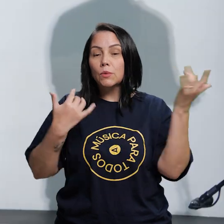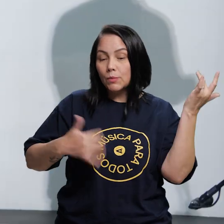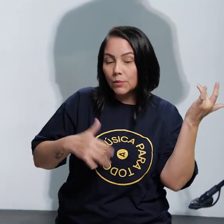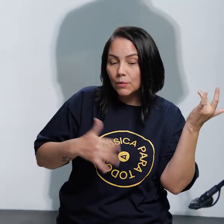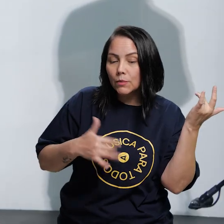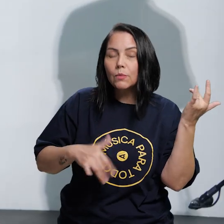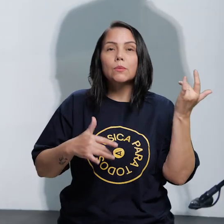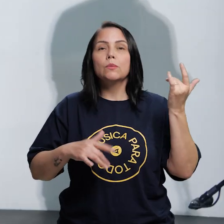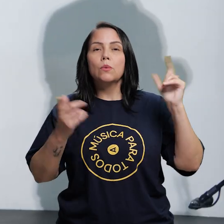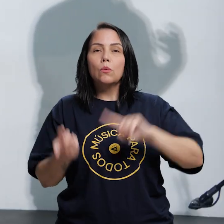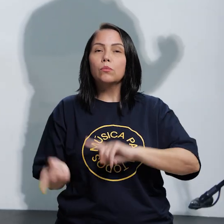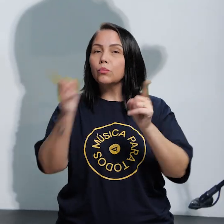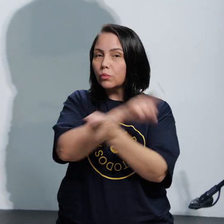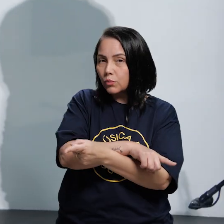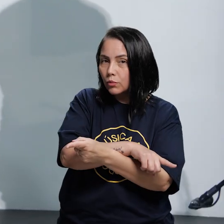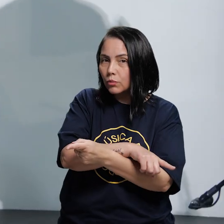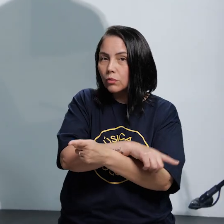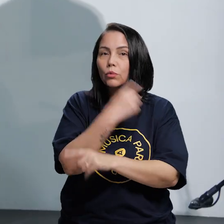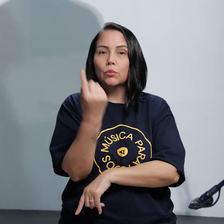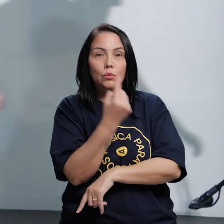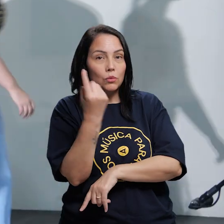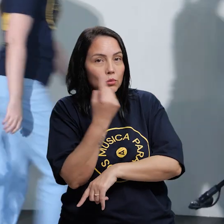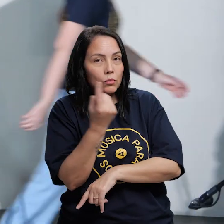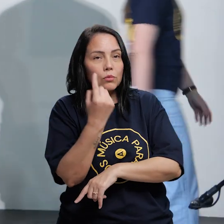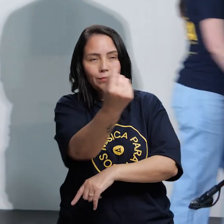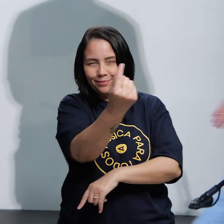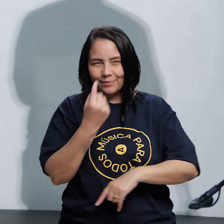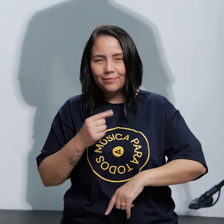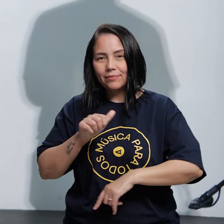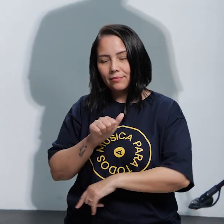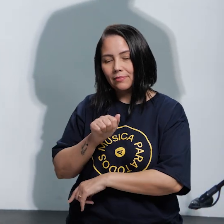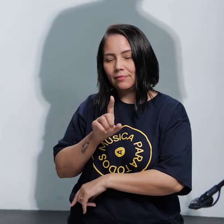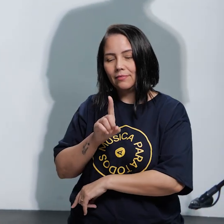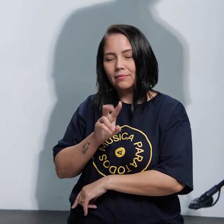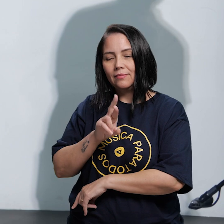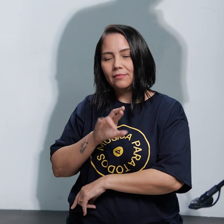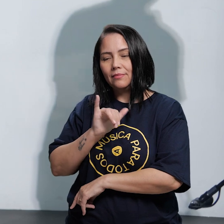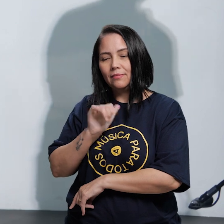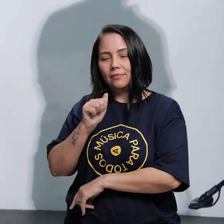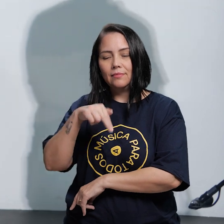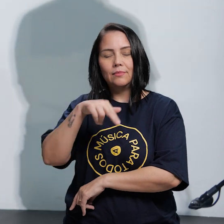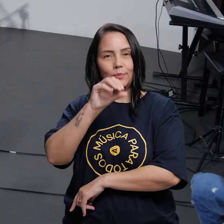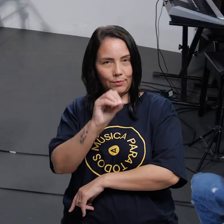uma outra face do violão também, que é o violão como instrumento solo. Chamar o aluno Adriano.